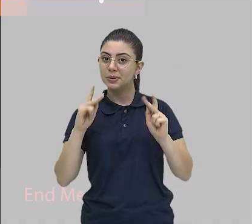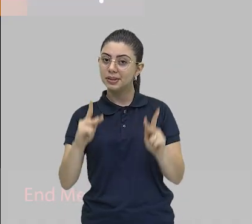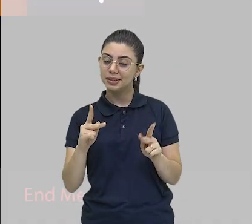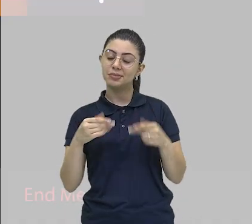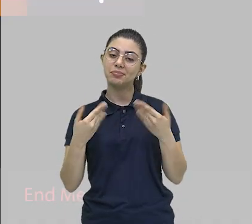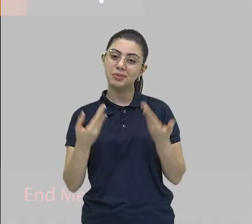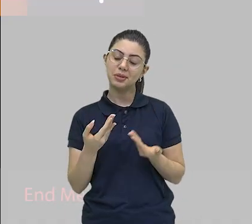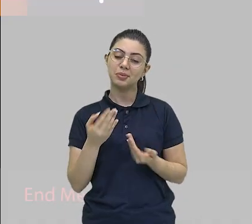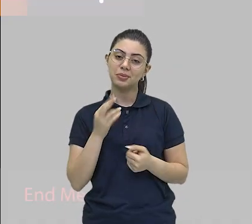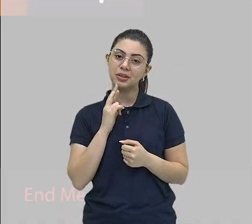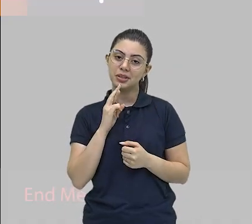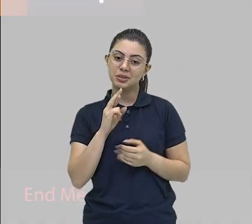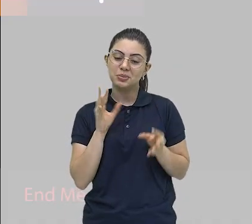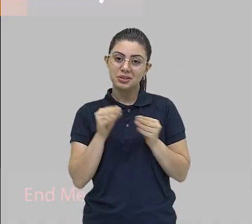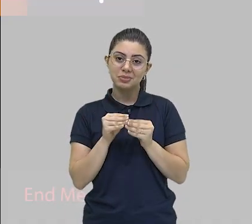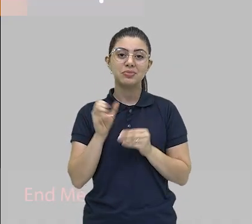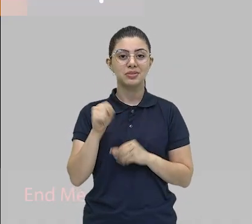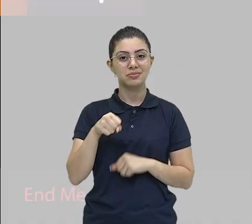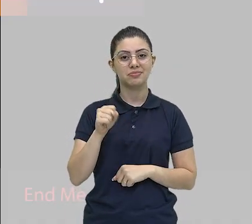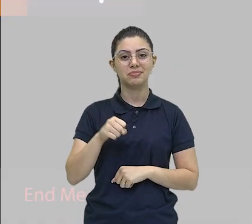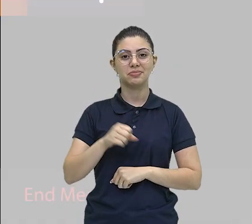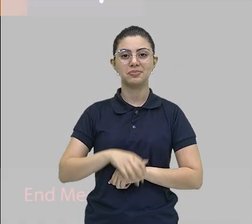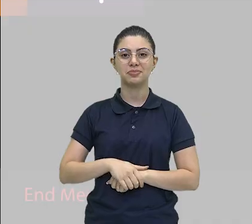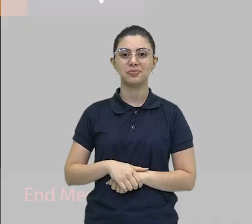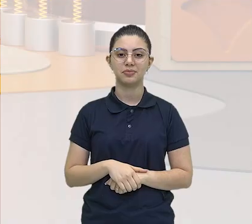sim, influenciam e muito.